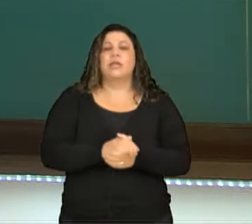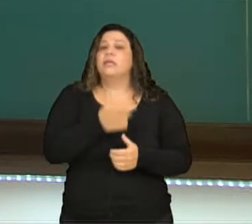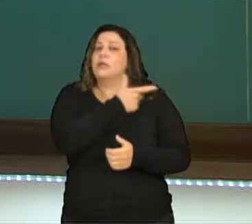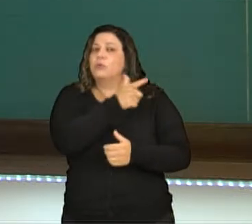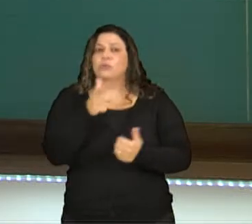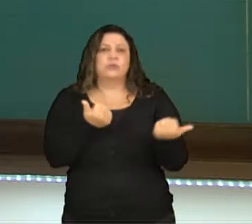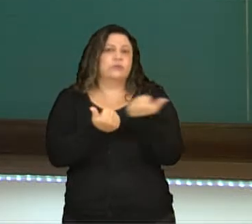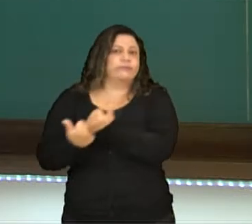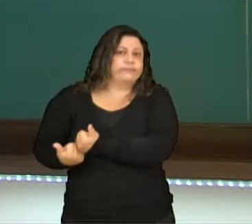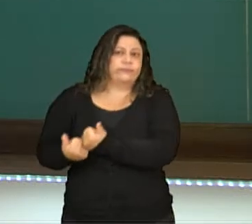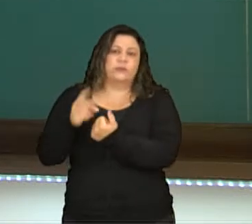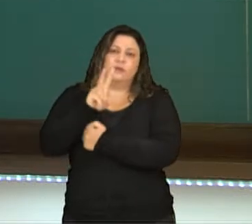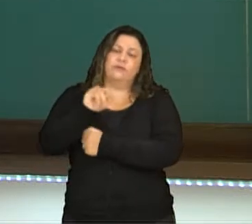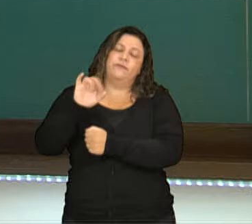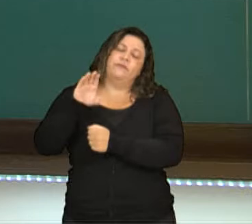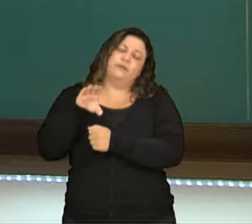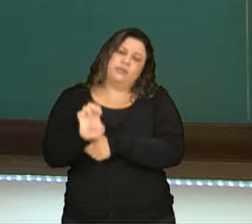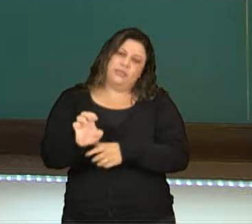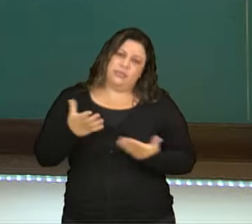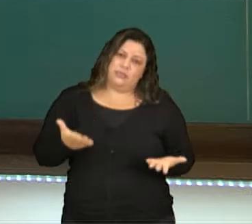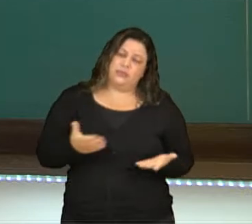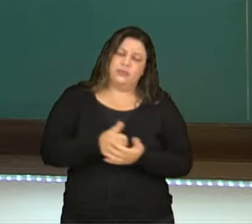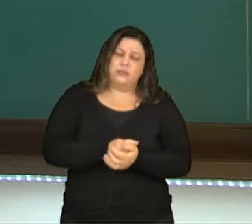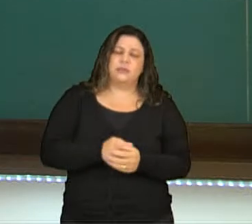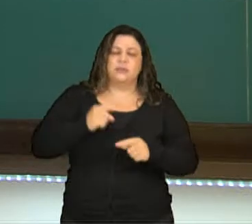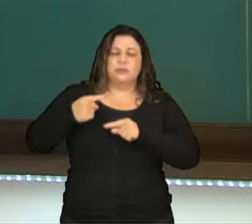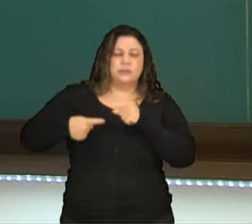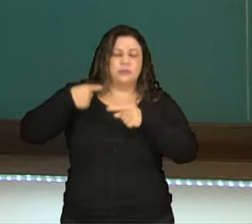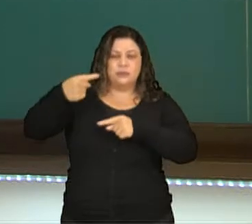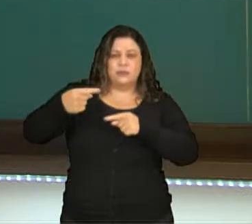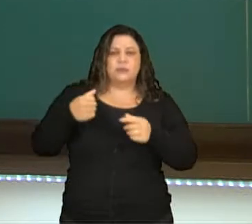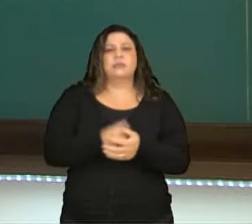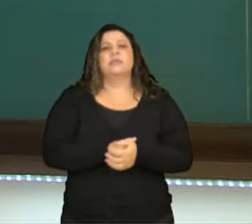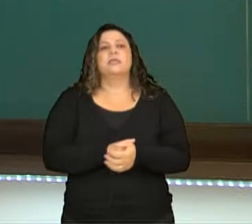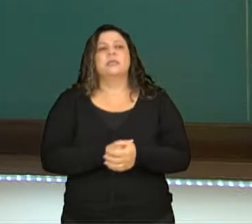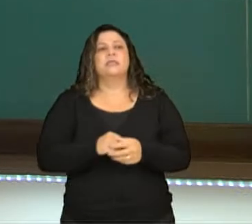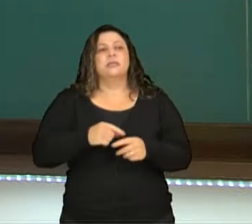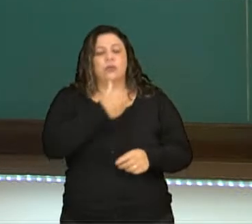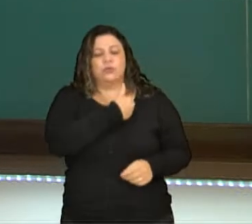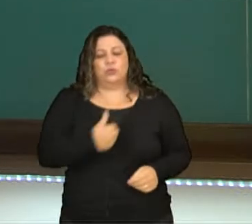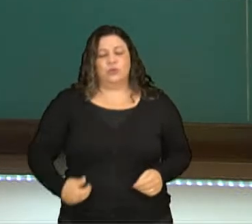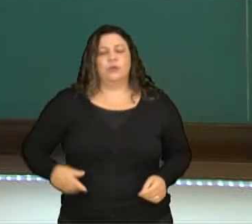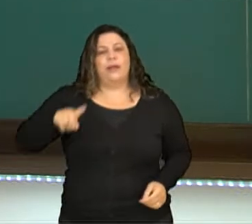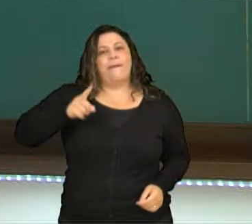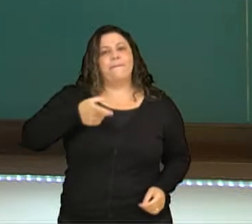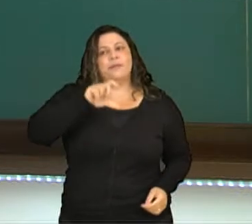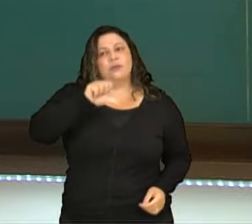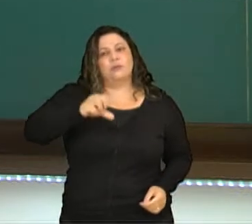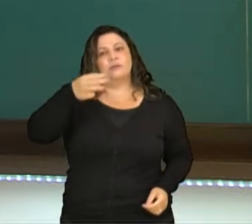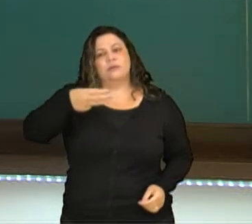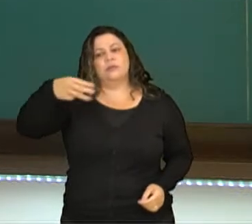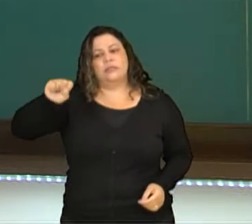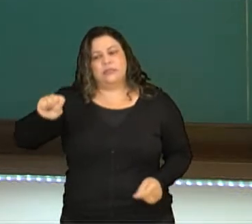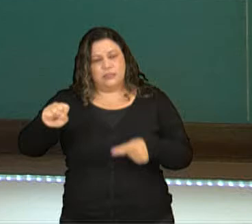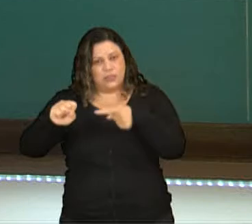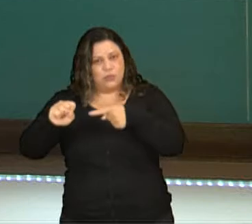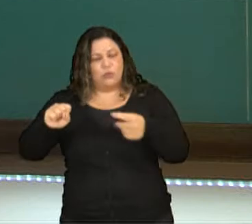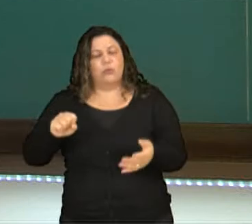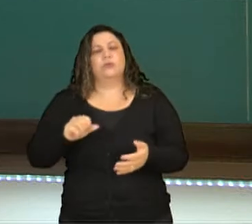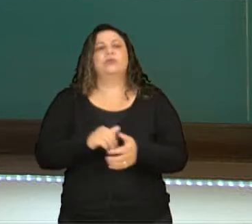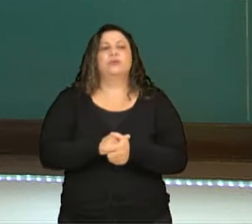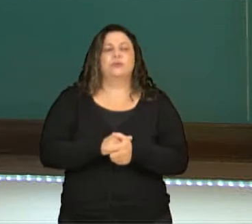vice-presidente, então Getúlio Vargas como presidente para 4 anos, portanto, deveria governar até 1938